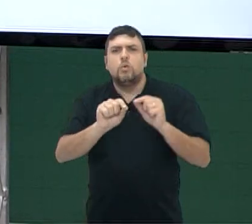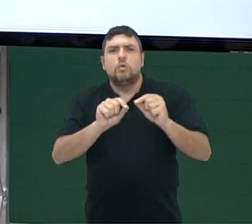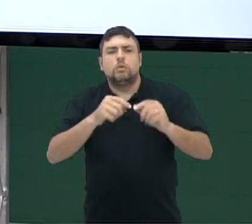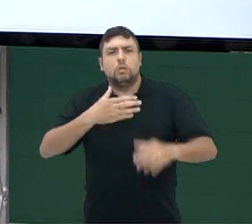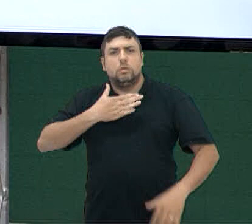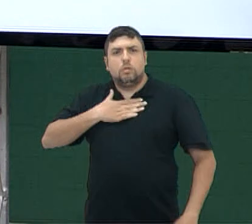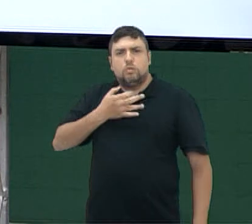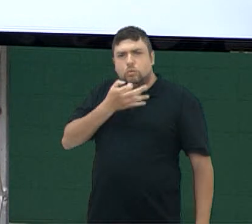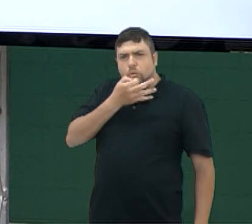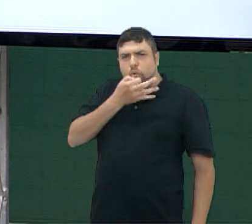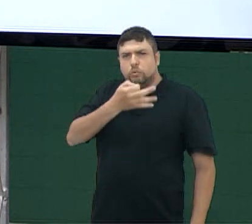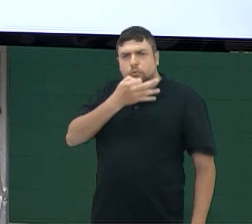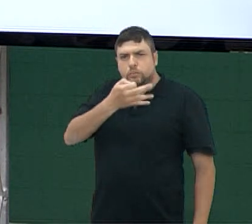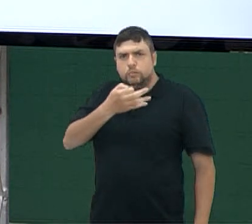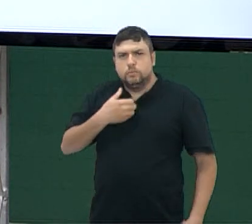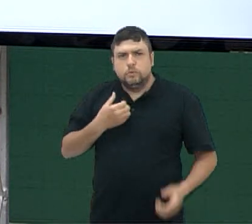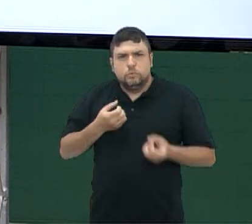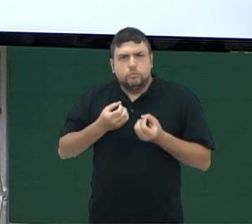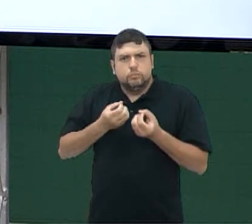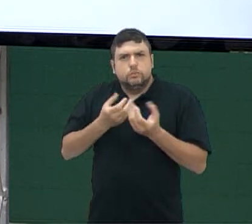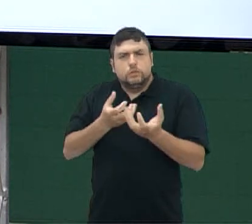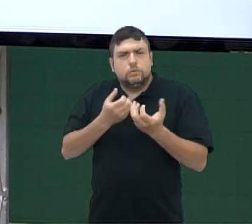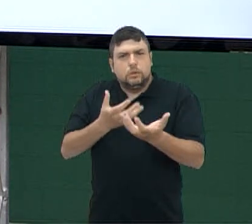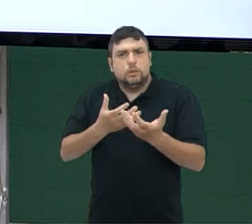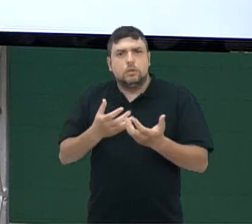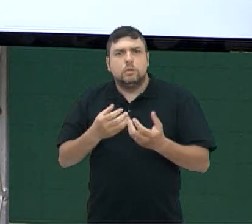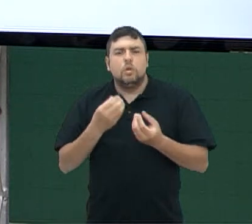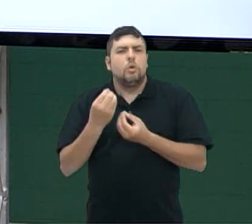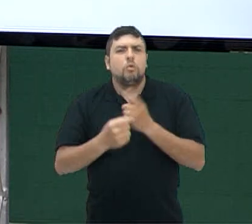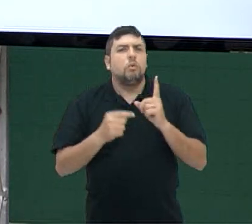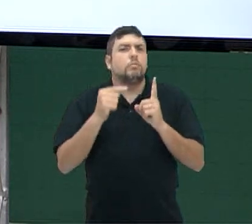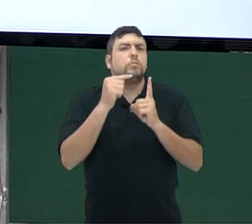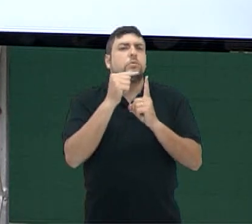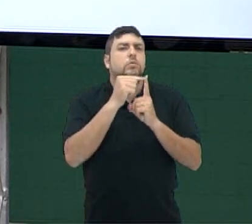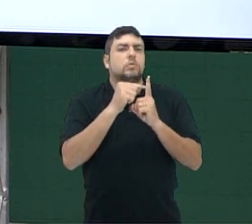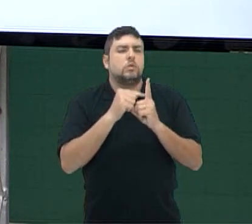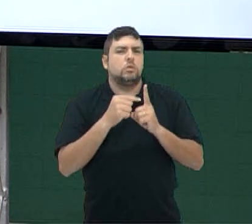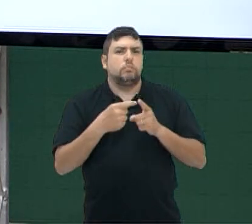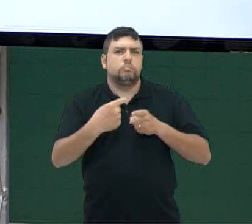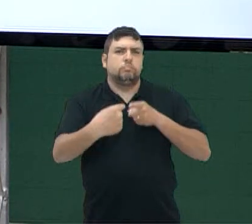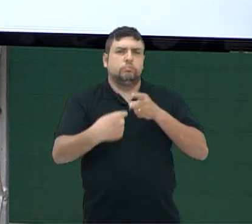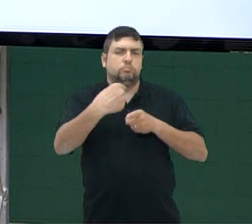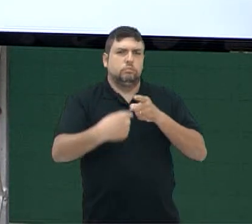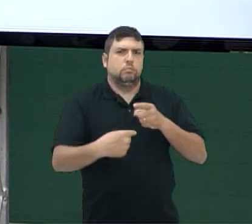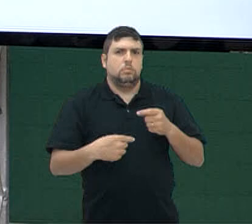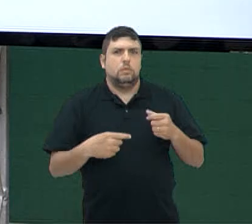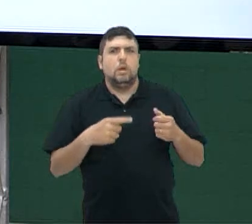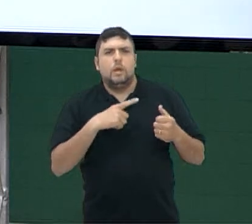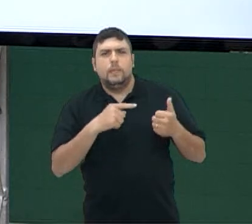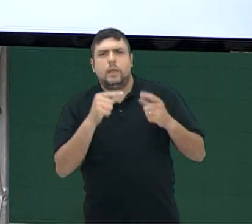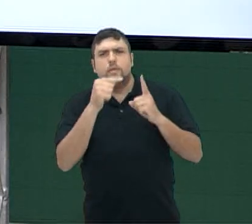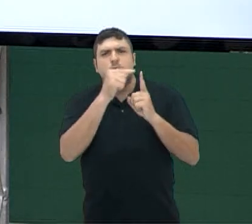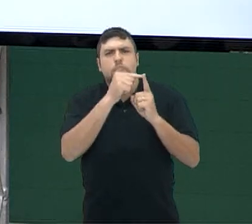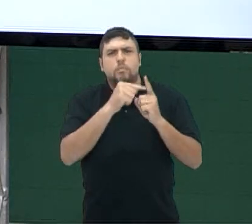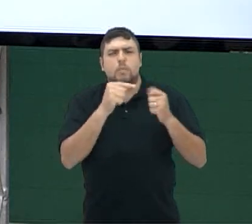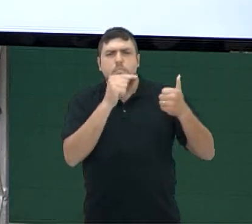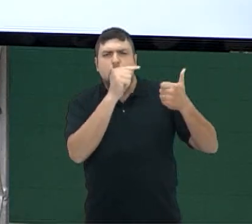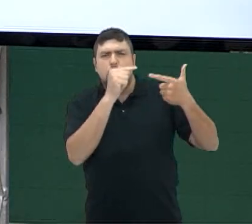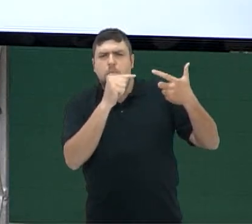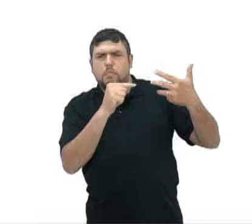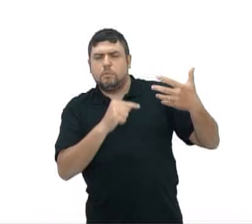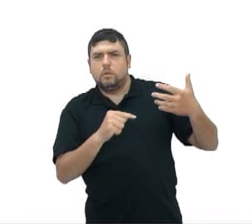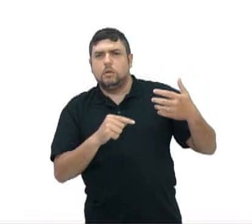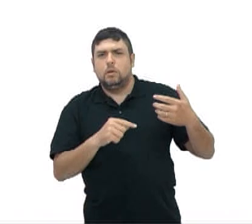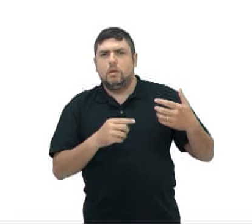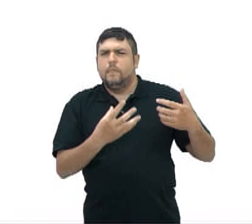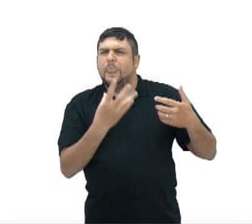propondo, que são os tipos de argumentos. Existem muitos tipos de argumento, mas selecionei aqui alguns,